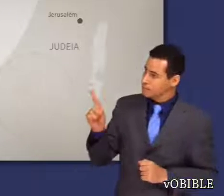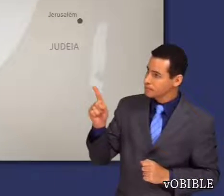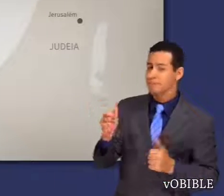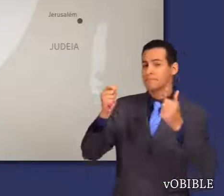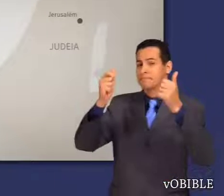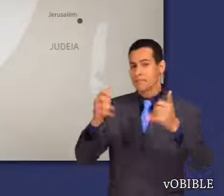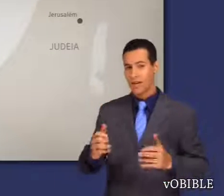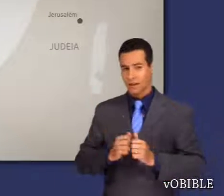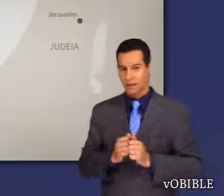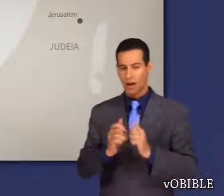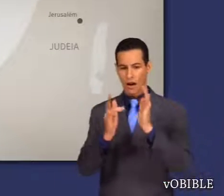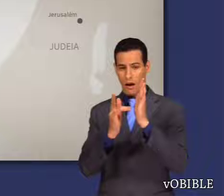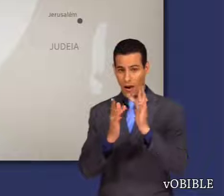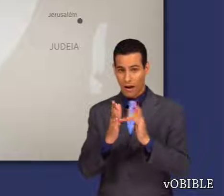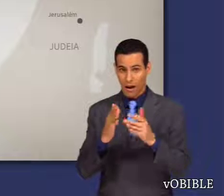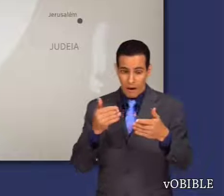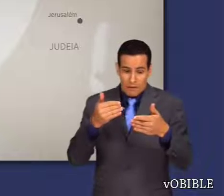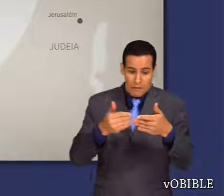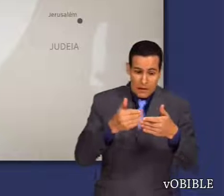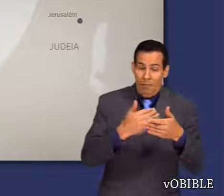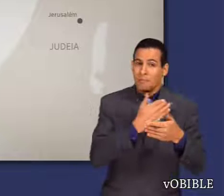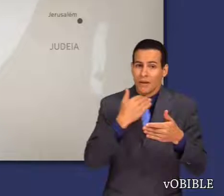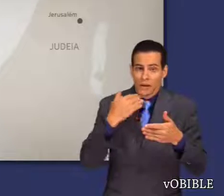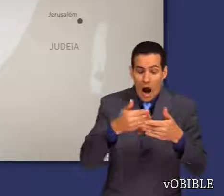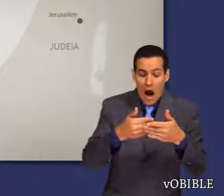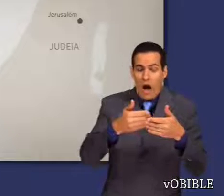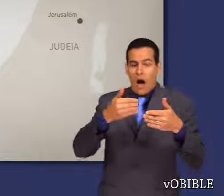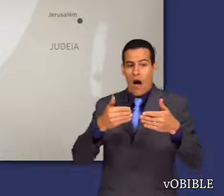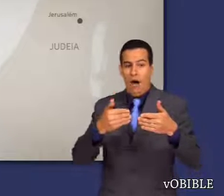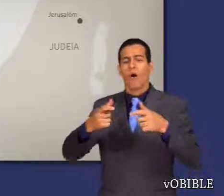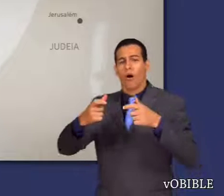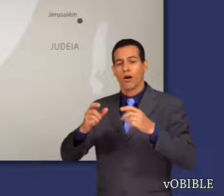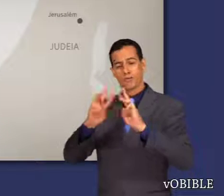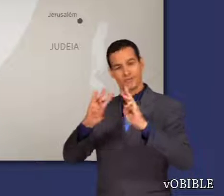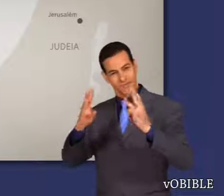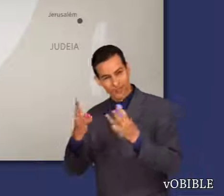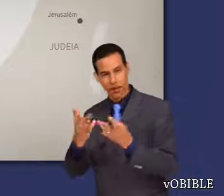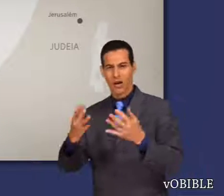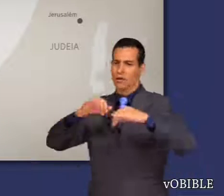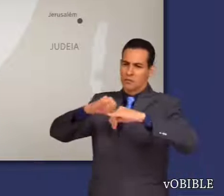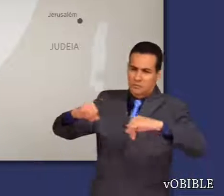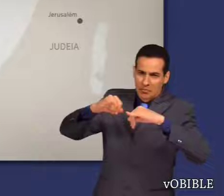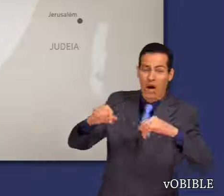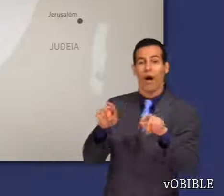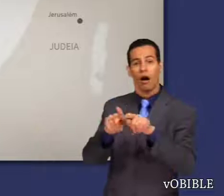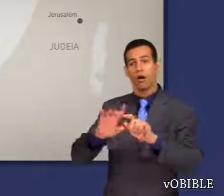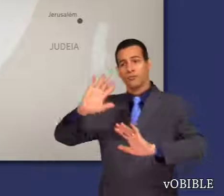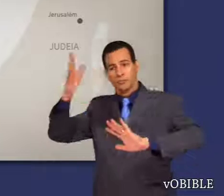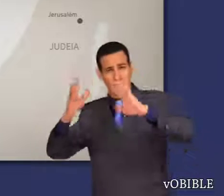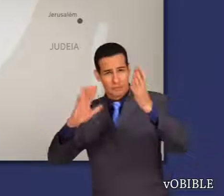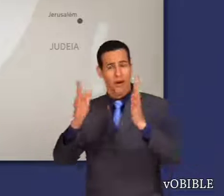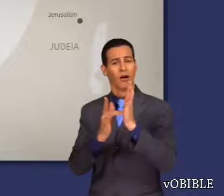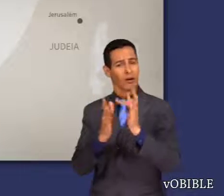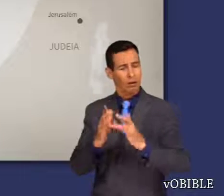A outra metade do capítulo 19 até o capítulo 23 mostram os últimos dias do ministério de Jesus em Jerusalém e